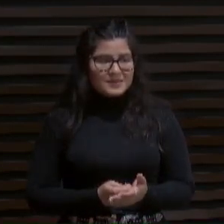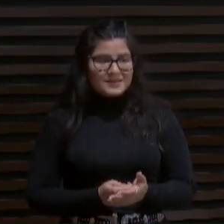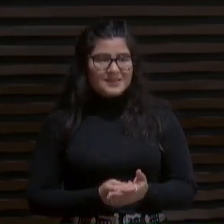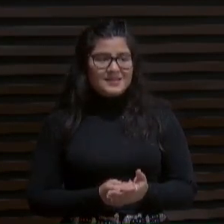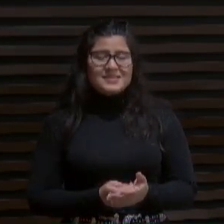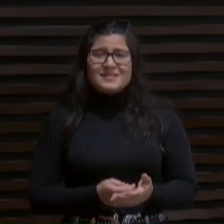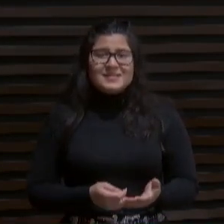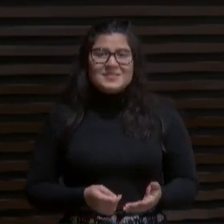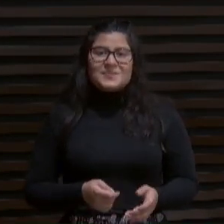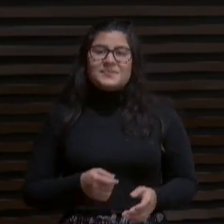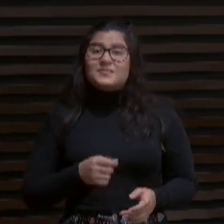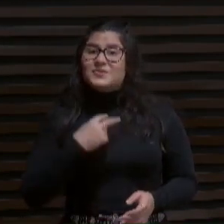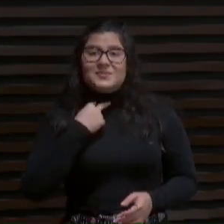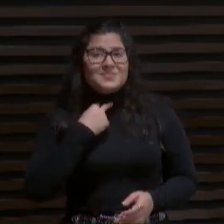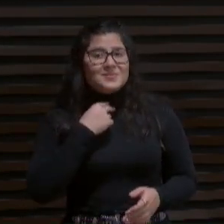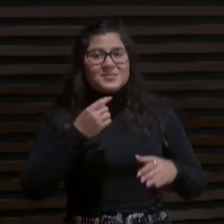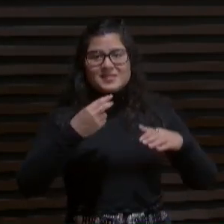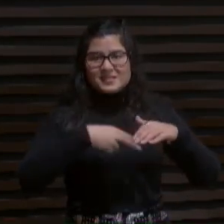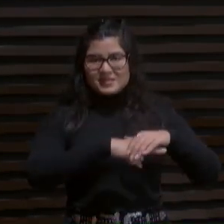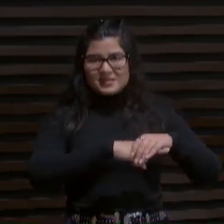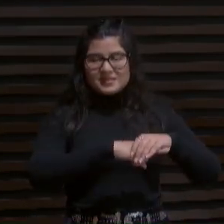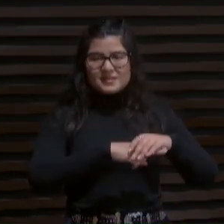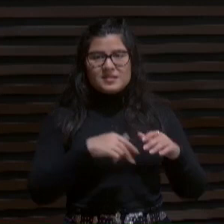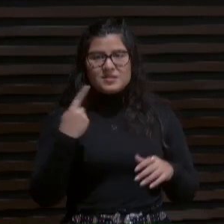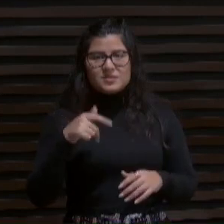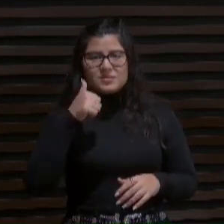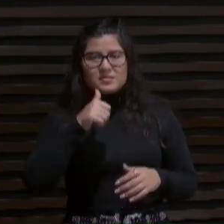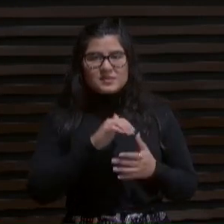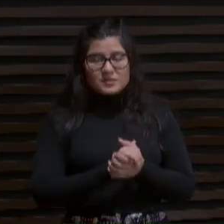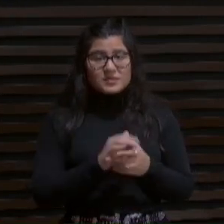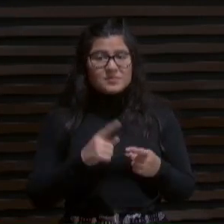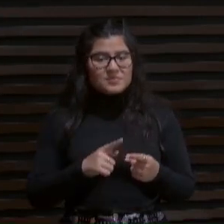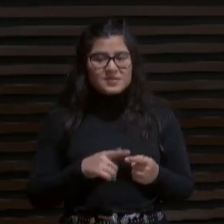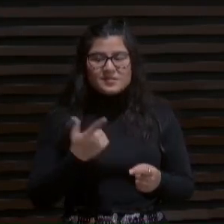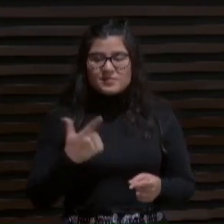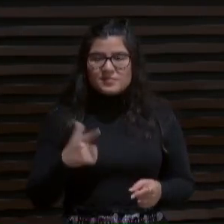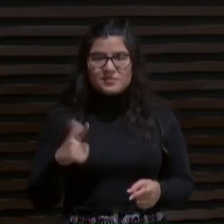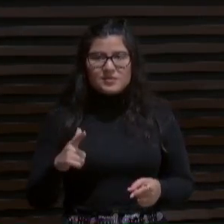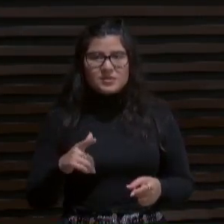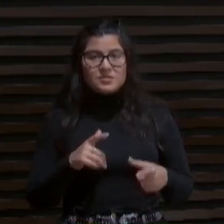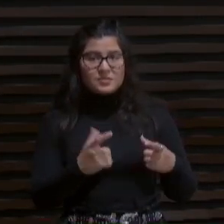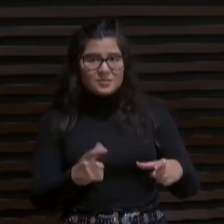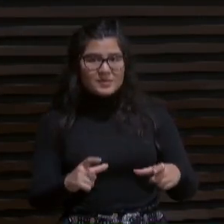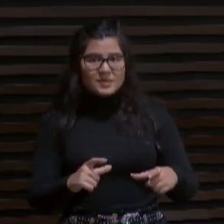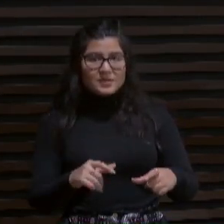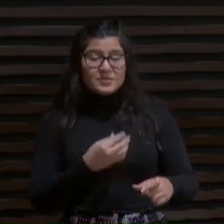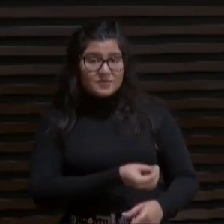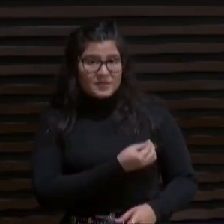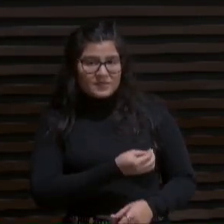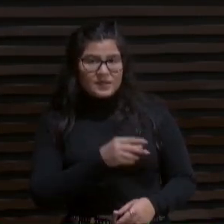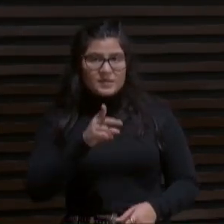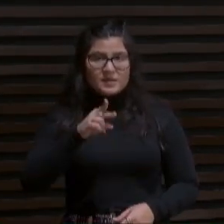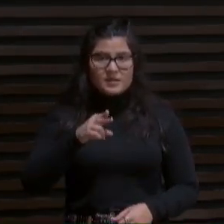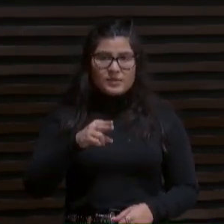ele não podia sepultar a sua esposa porque não era dono de nenhum lugar ali. Ele morava ali como estrangeiro, como um peregrino. Ele não tinha,